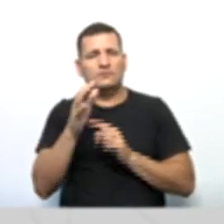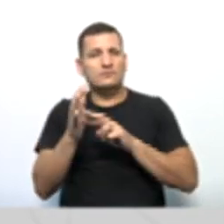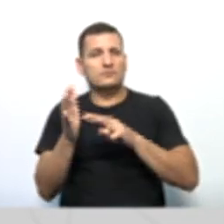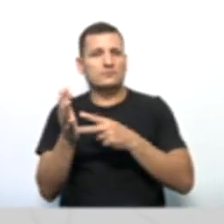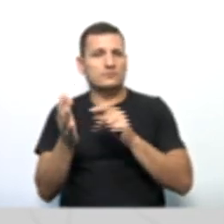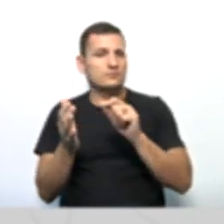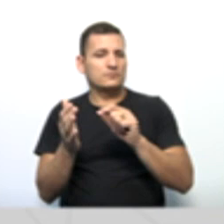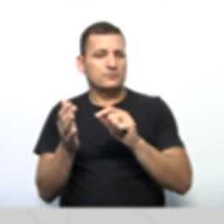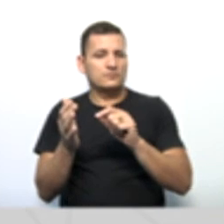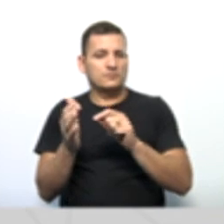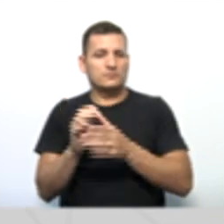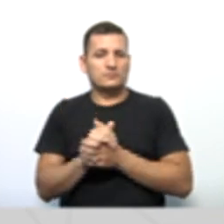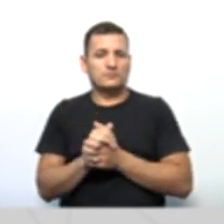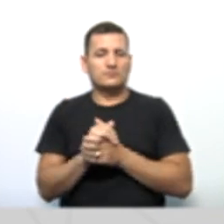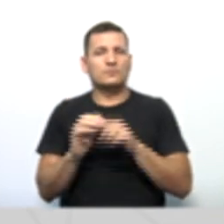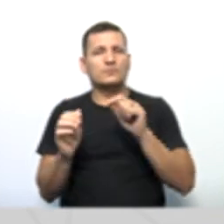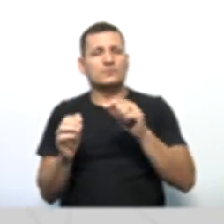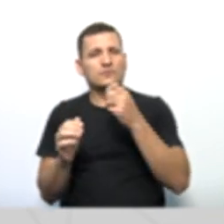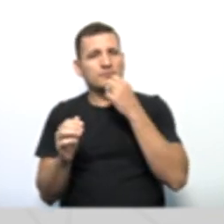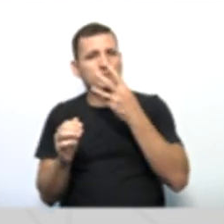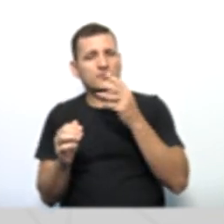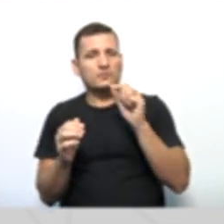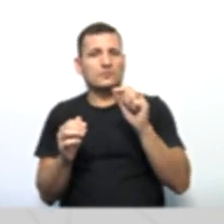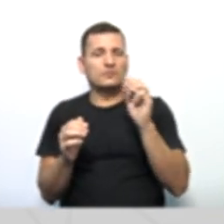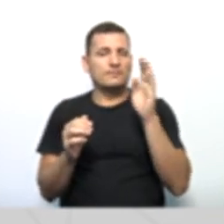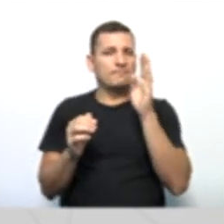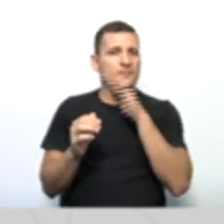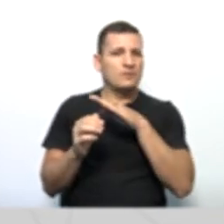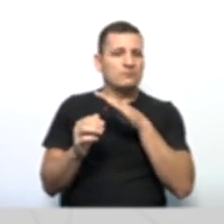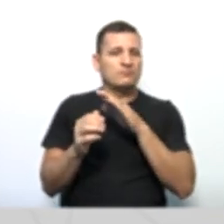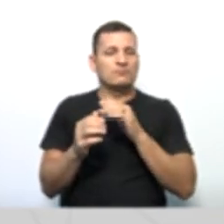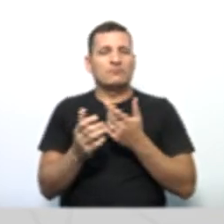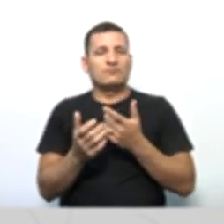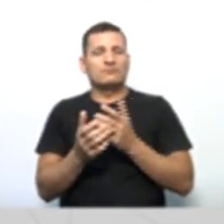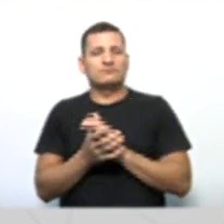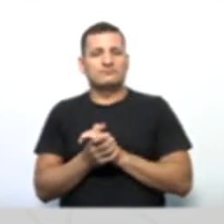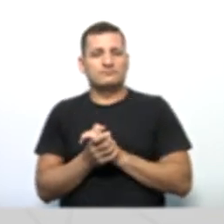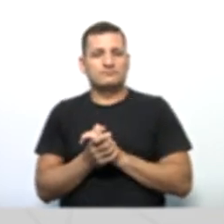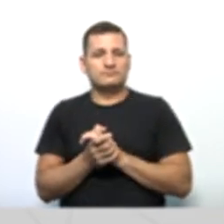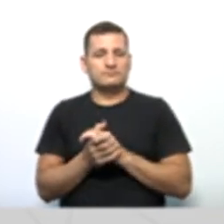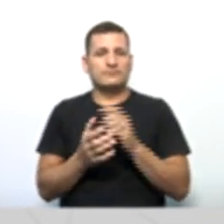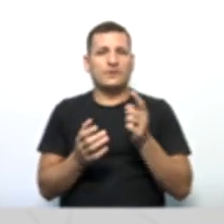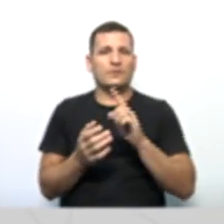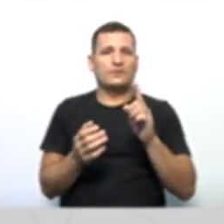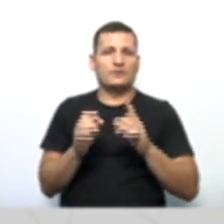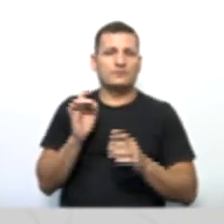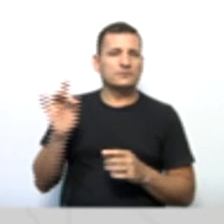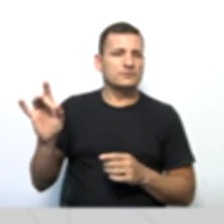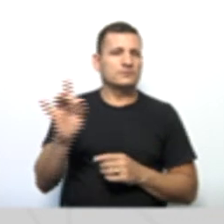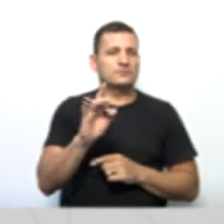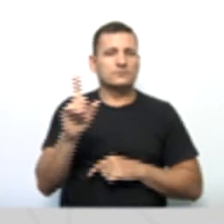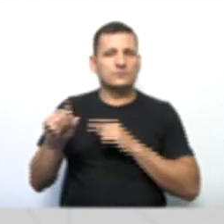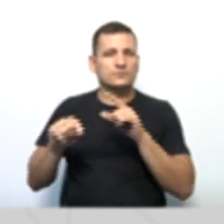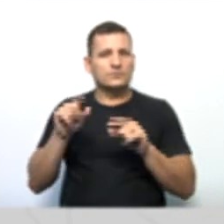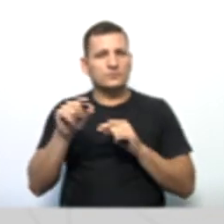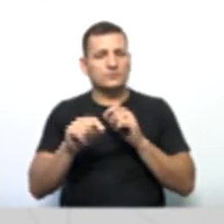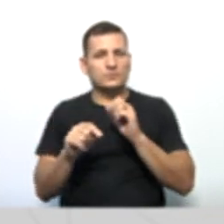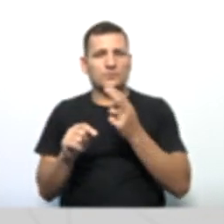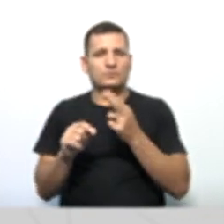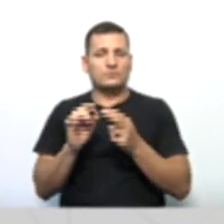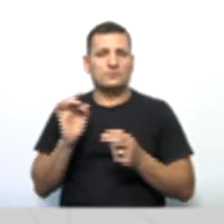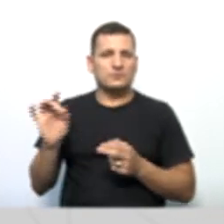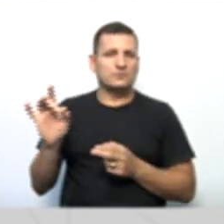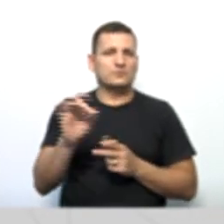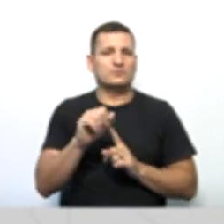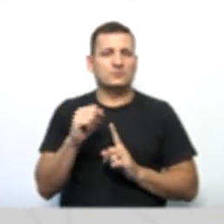que o bem, o que é o mal, ele não é algo que cada um escolhe, ou que cada sociedade escolhe,